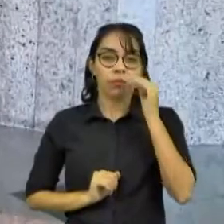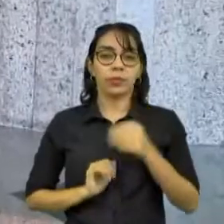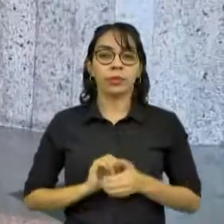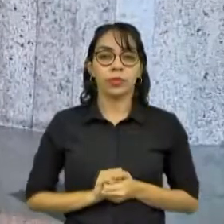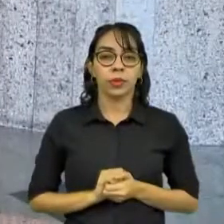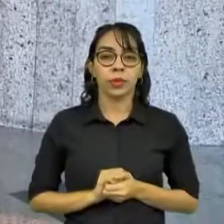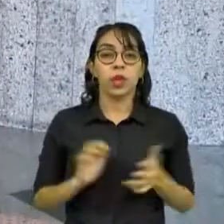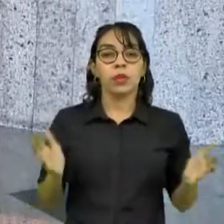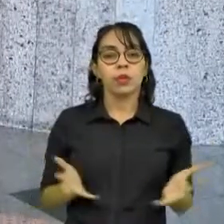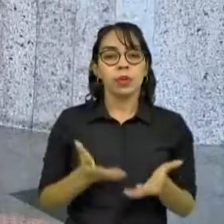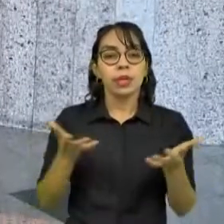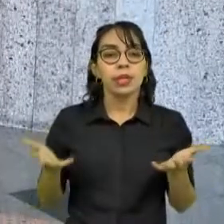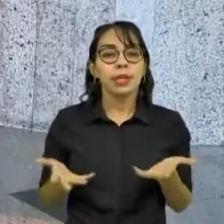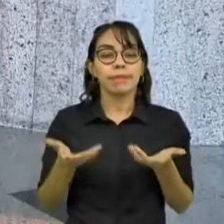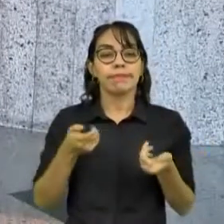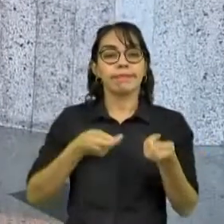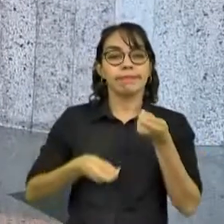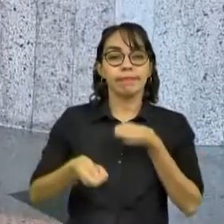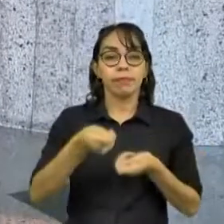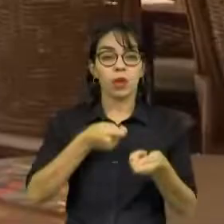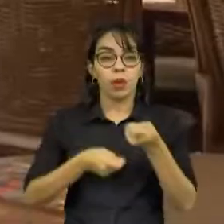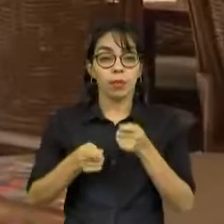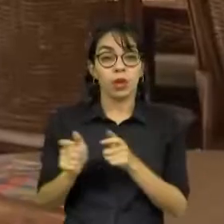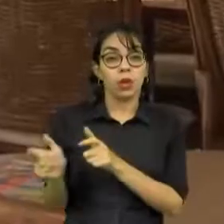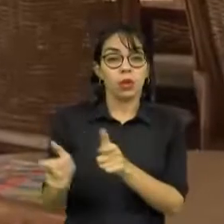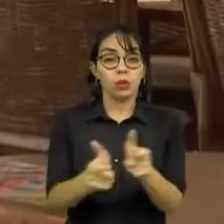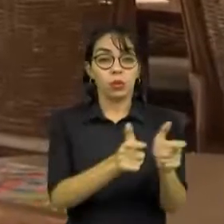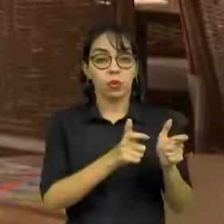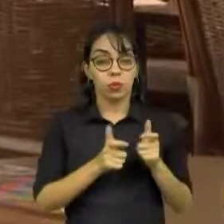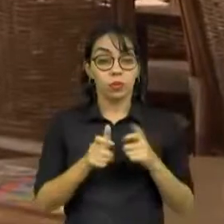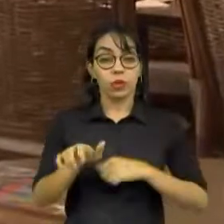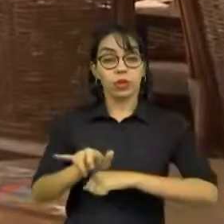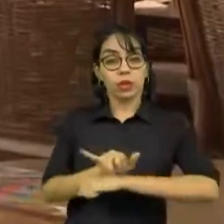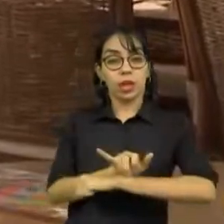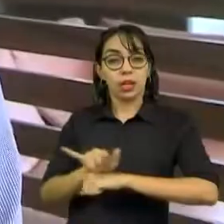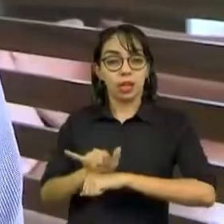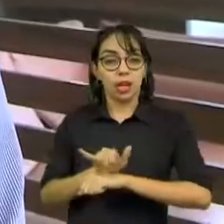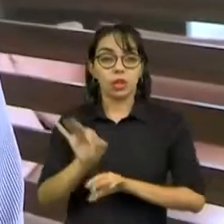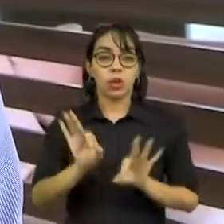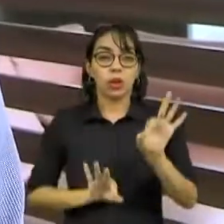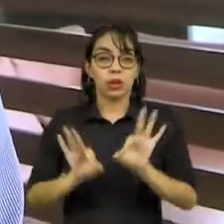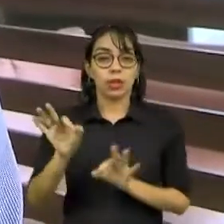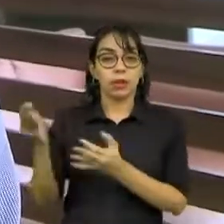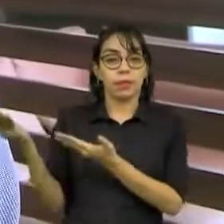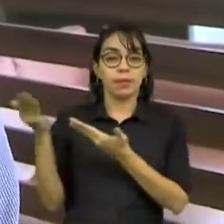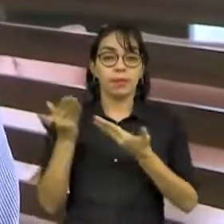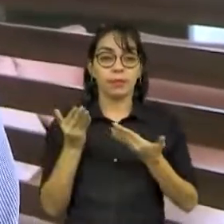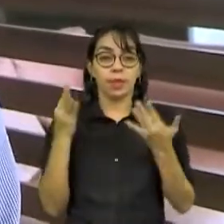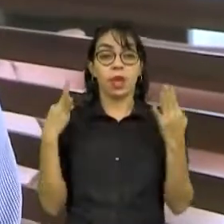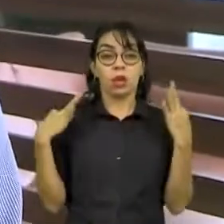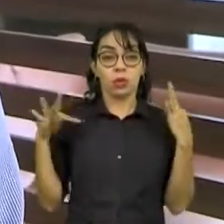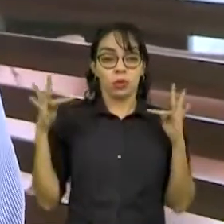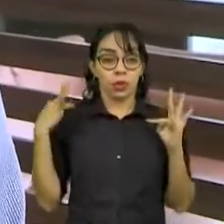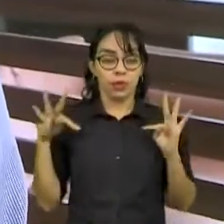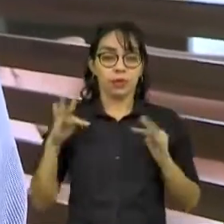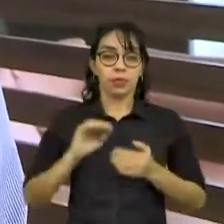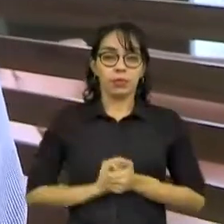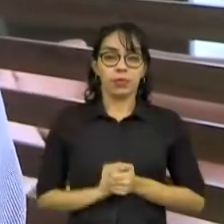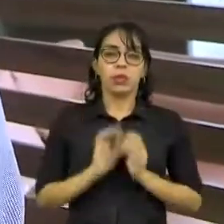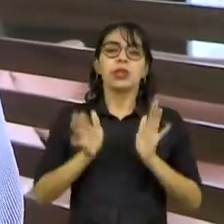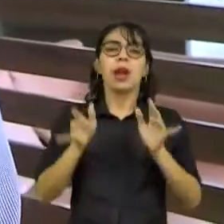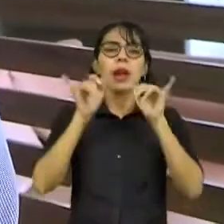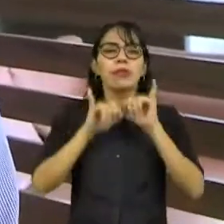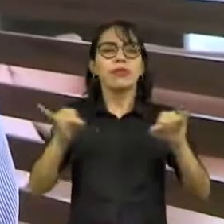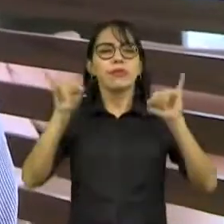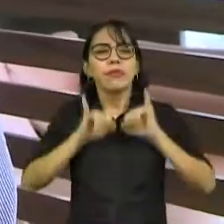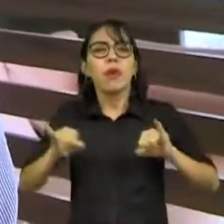geram expectativas. É preciso criar estratégias para atrair os turistas. Nós estamos divulgando bastante o nosso estado, nós